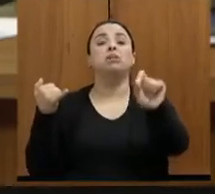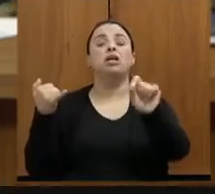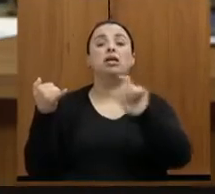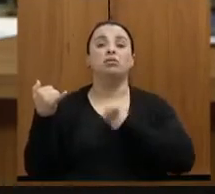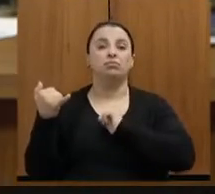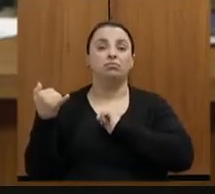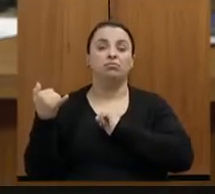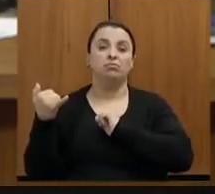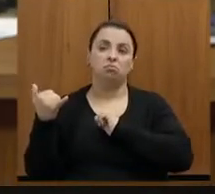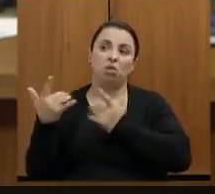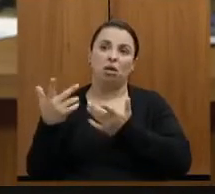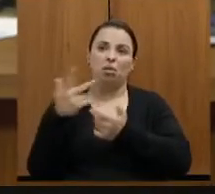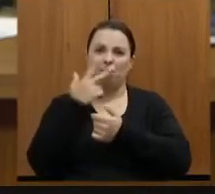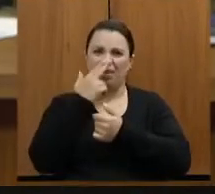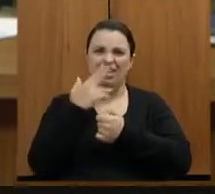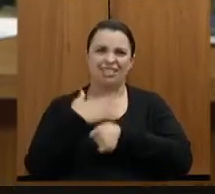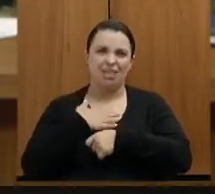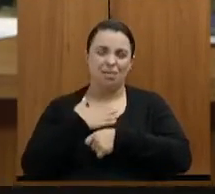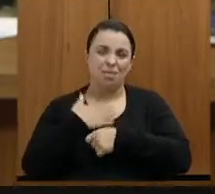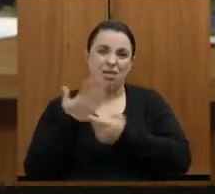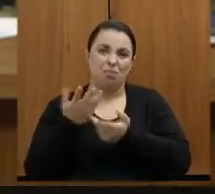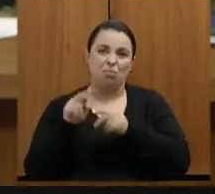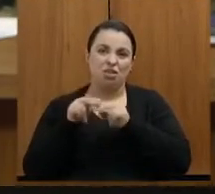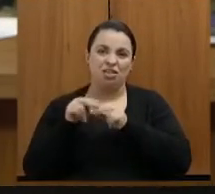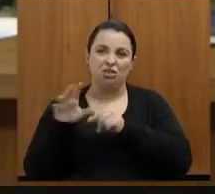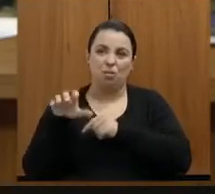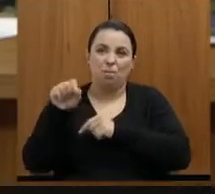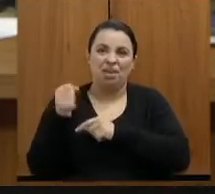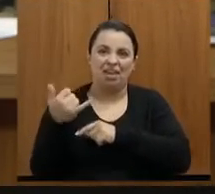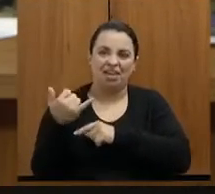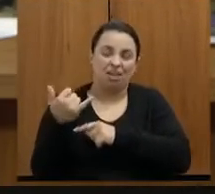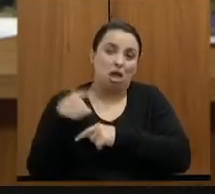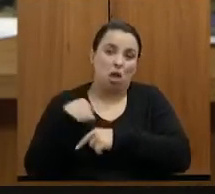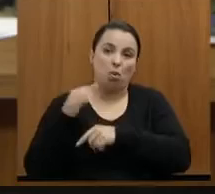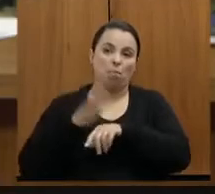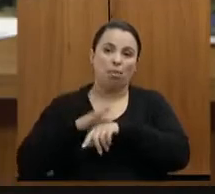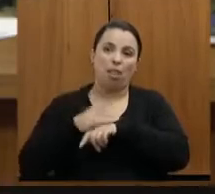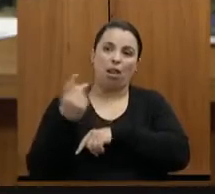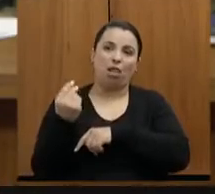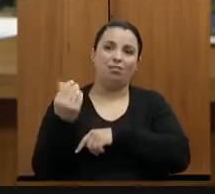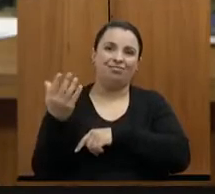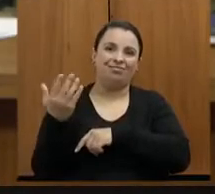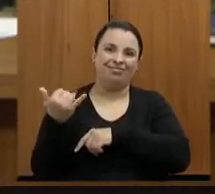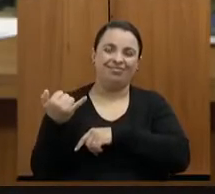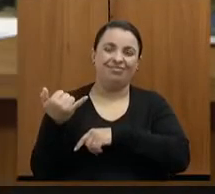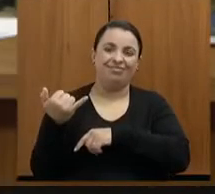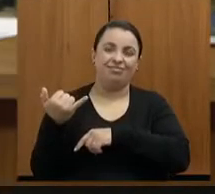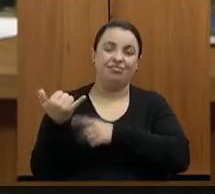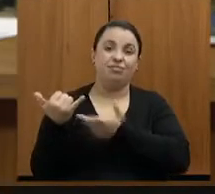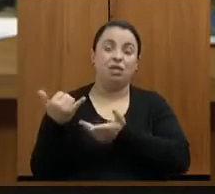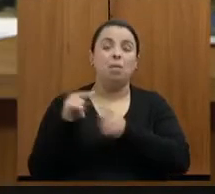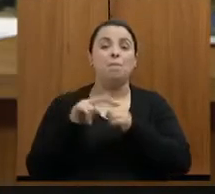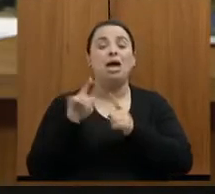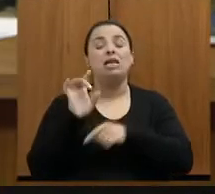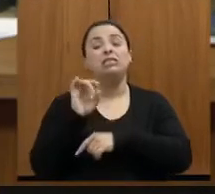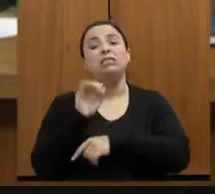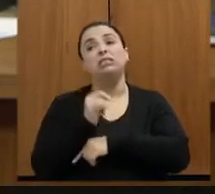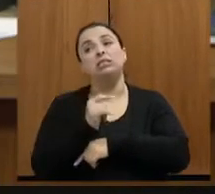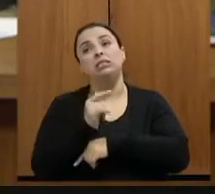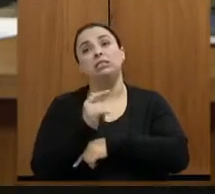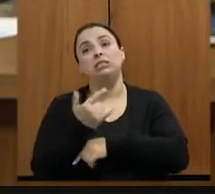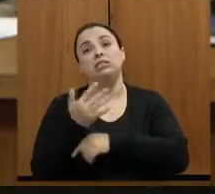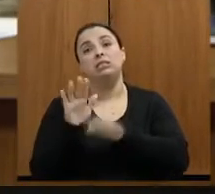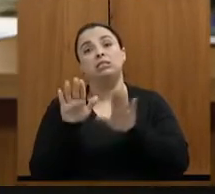falar que parece que é minha, porque, afinal de contas, eu estou na posse da caneta, estou segurando a caneta. Porém, se por um acaso eu venho porventura